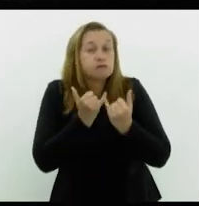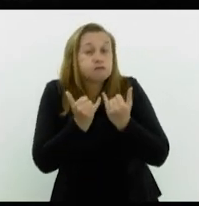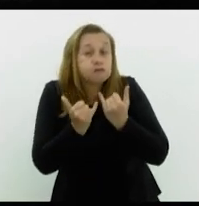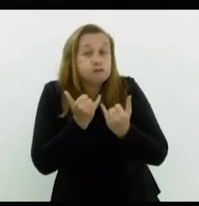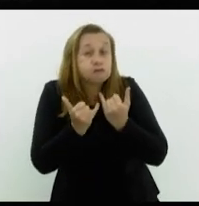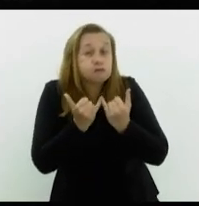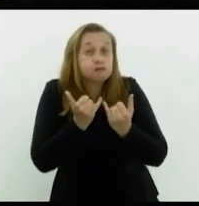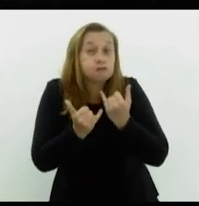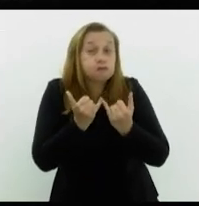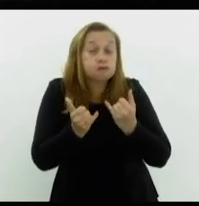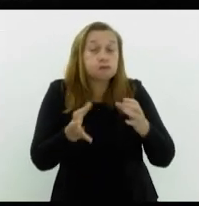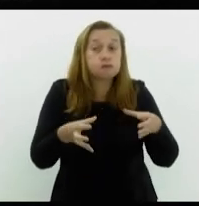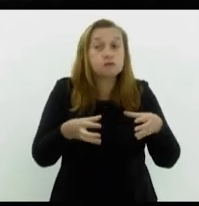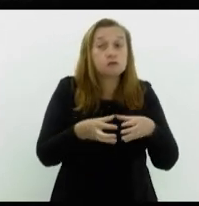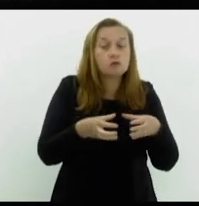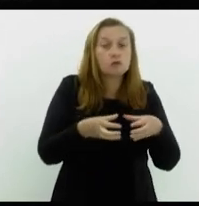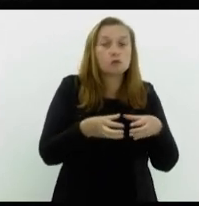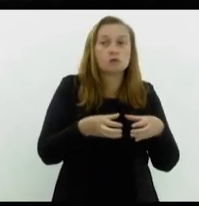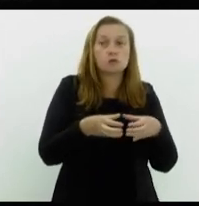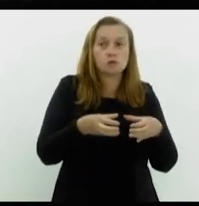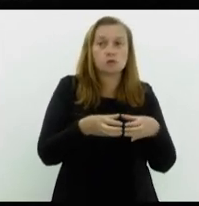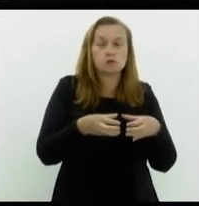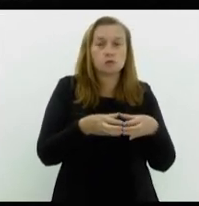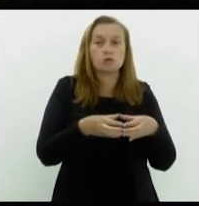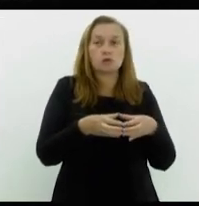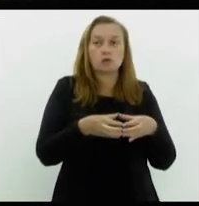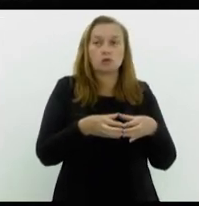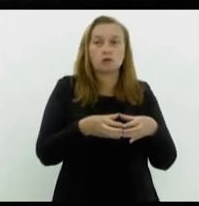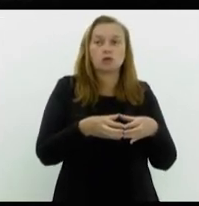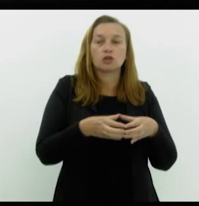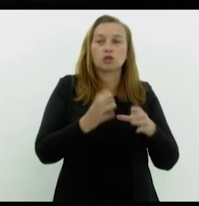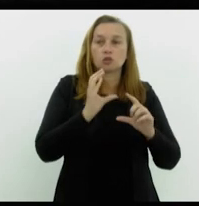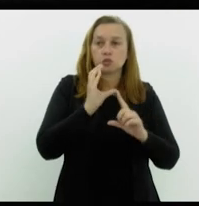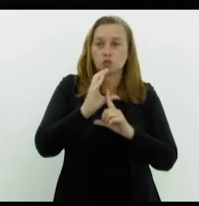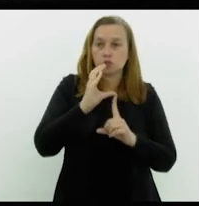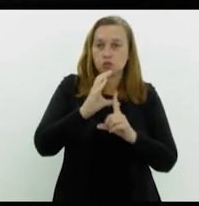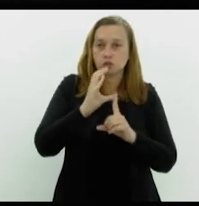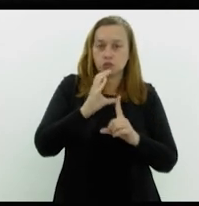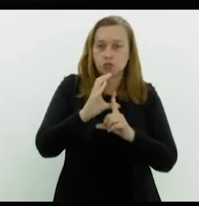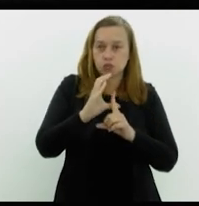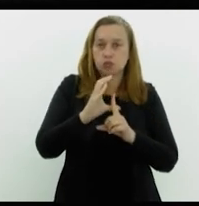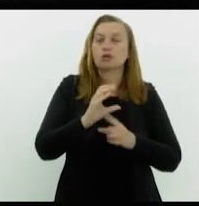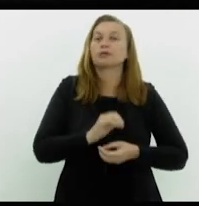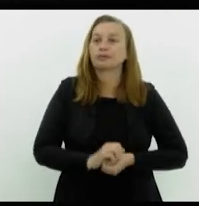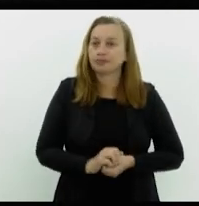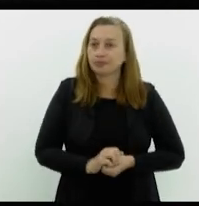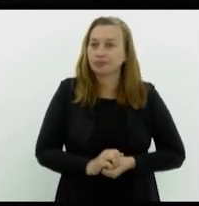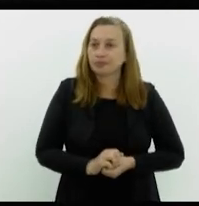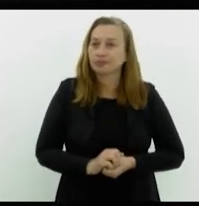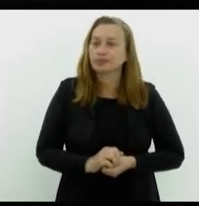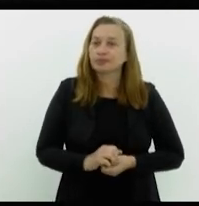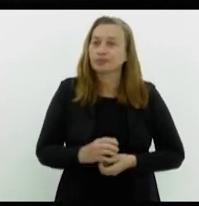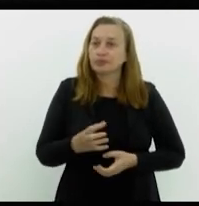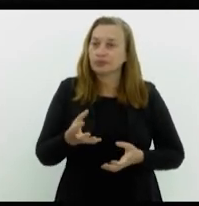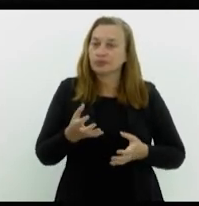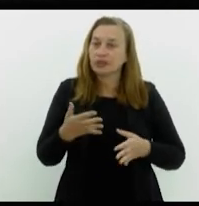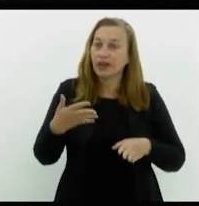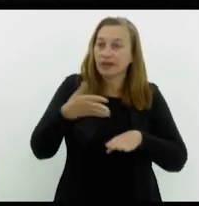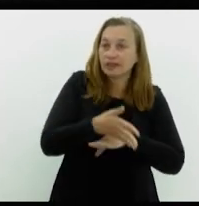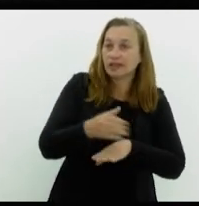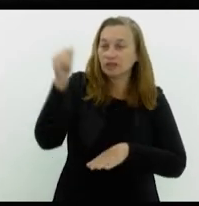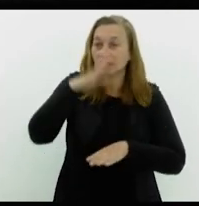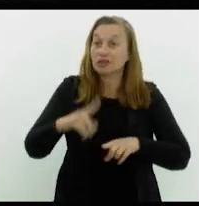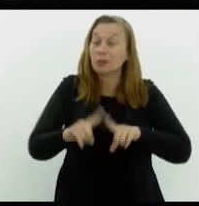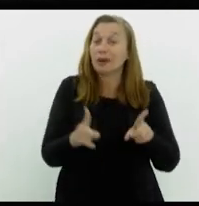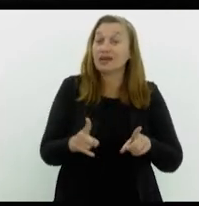a essa banda, a essa trupe, a essa gangue comunista que tenta se instalar no Brasil. Mas o Brasil